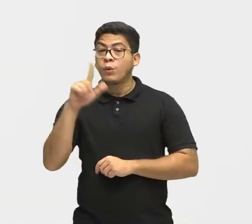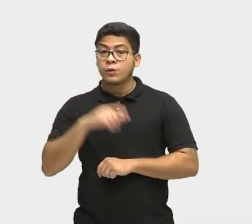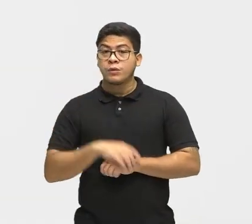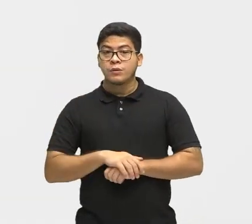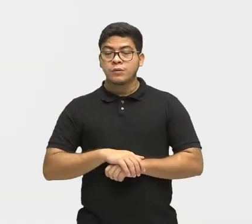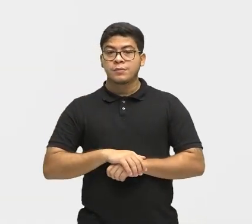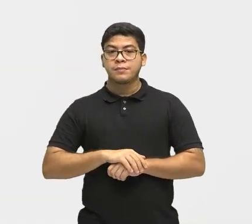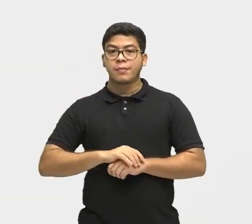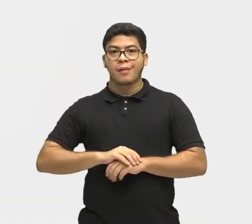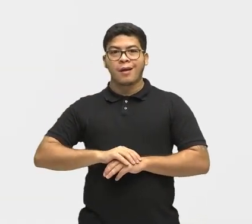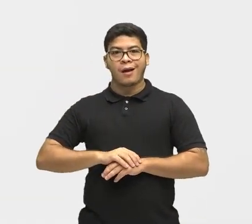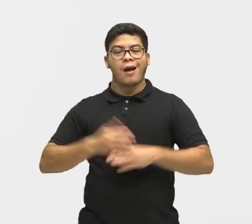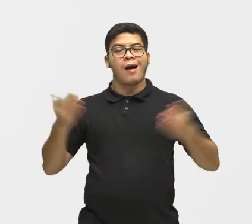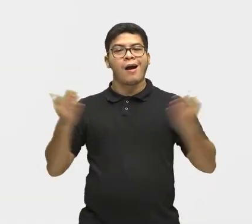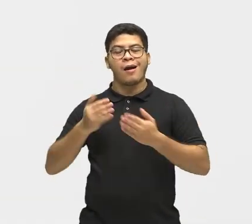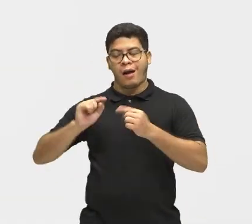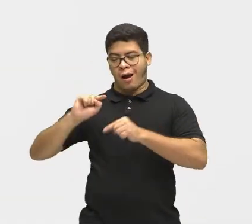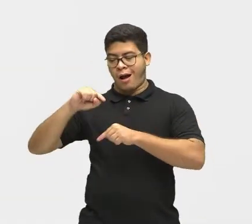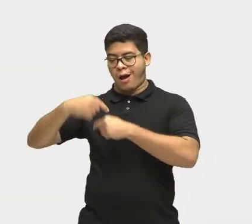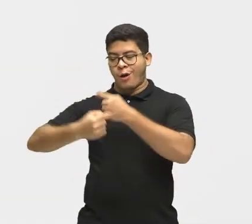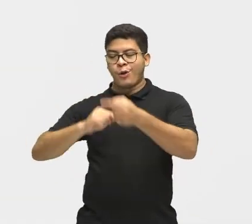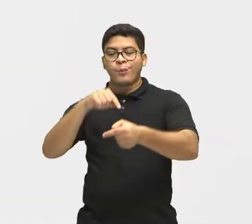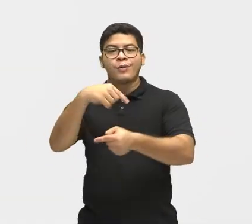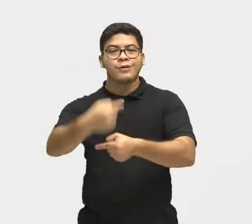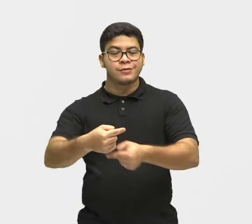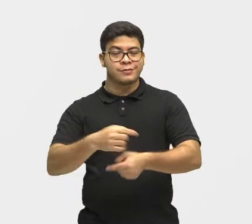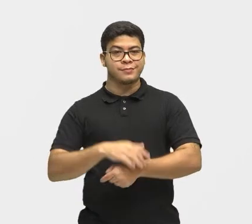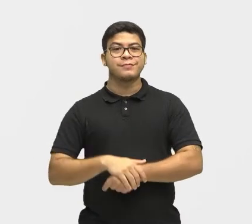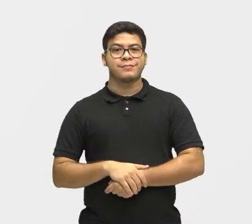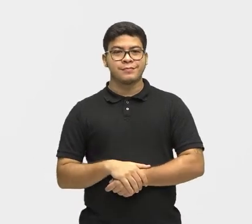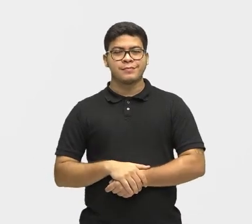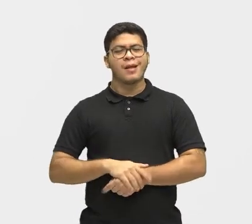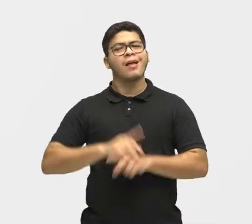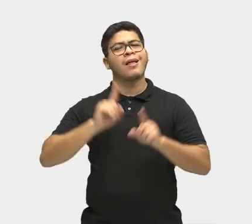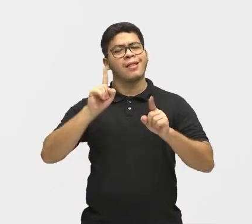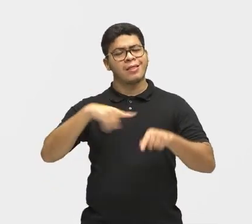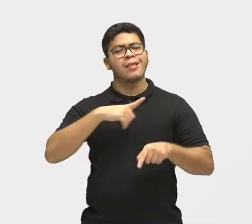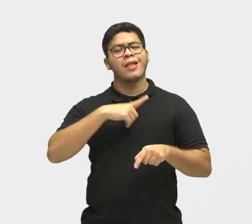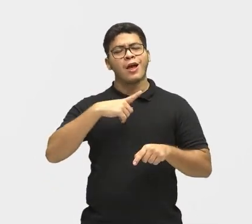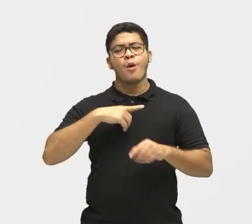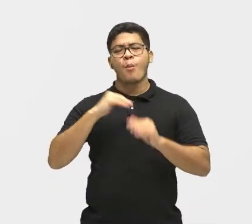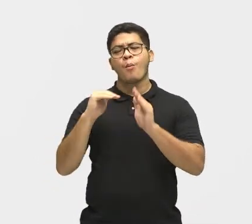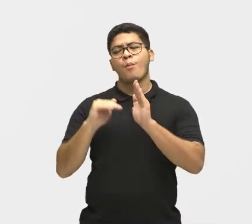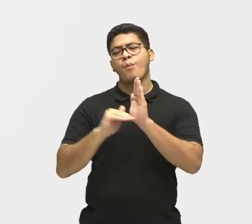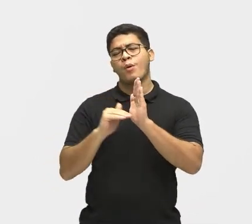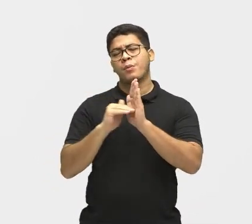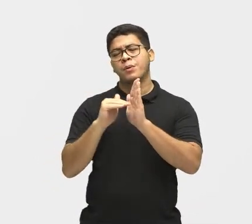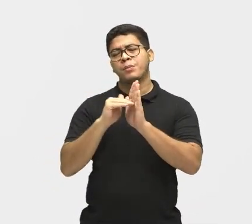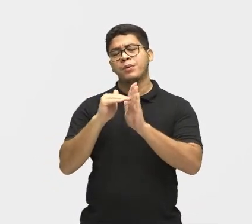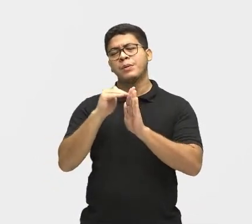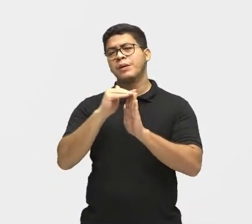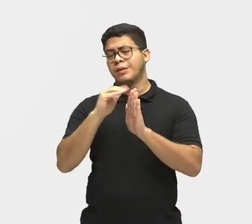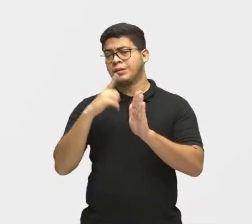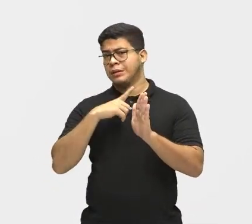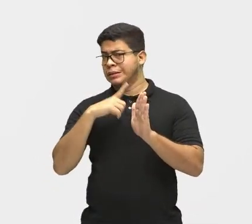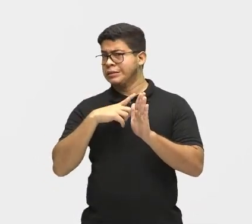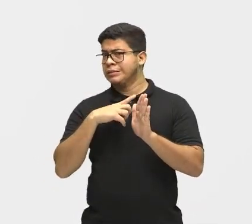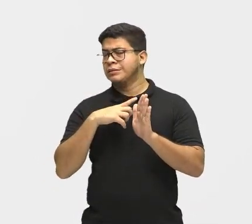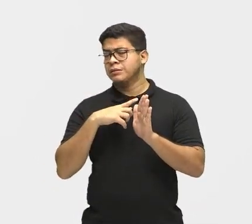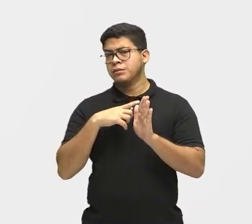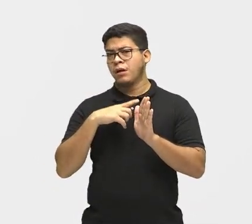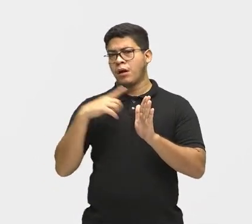reprodução das angiospermas. Olha só. Existem processos que ajudam aí na reprodução das angiospermas.